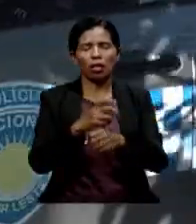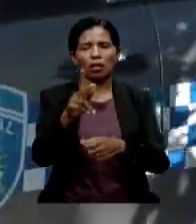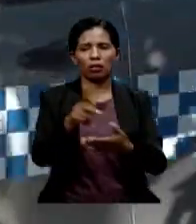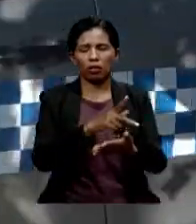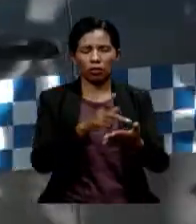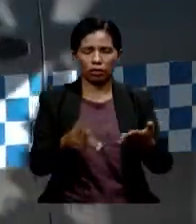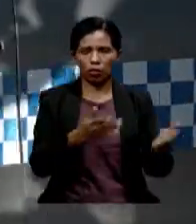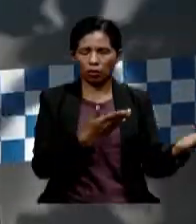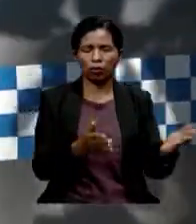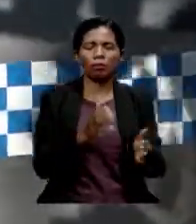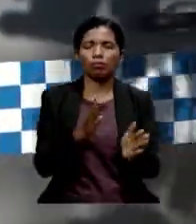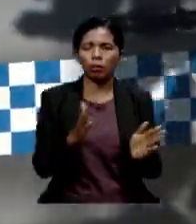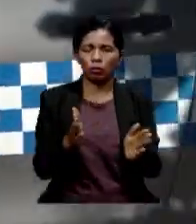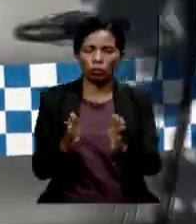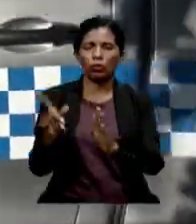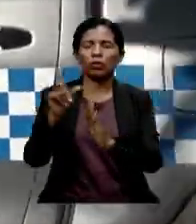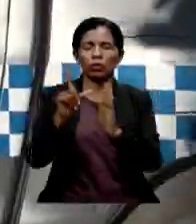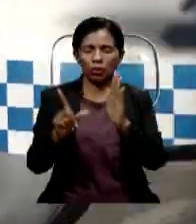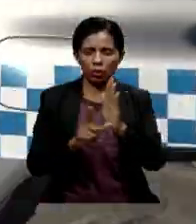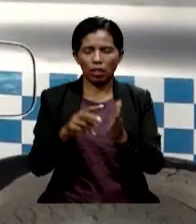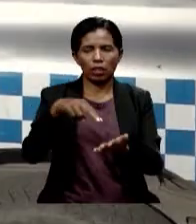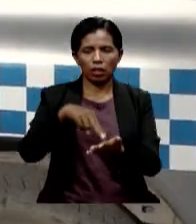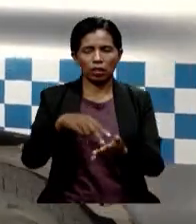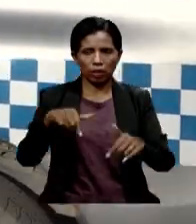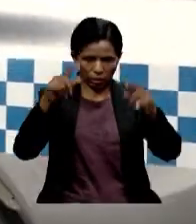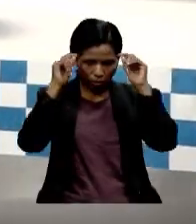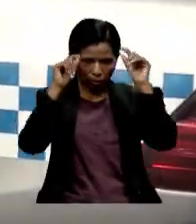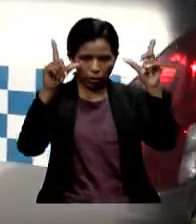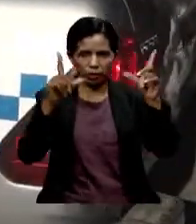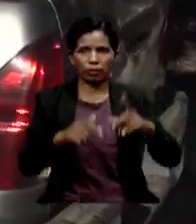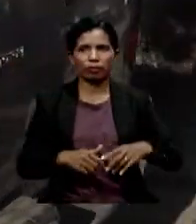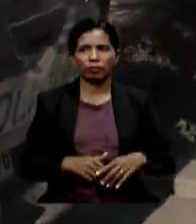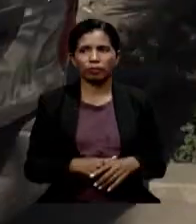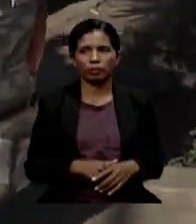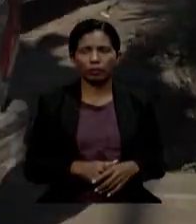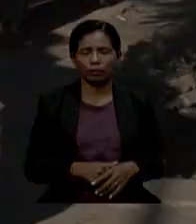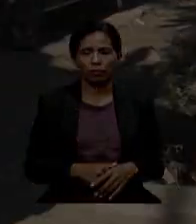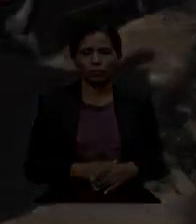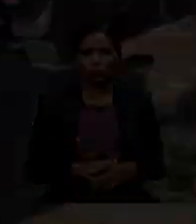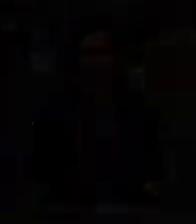se processa tuir lei, nebe estabelece ona e a Timor-Leste. João Carlos Marito da Costa, GMN.